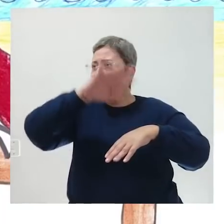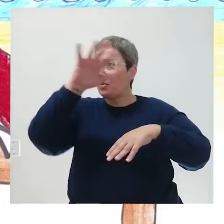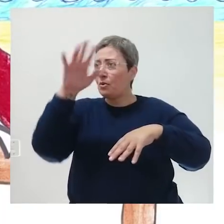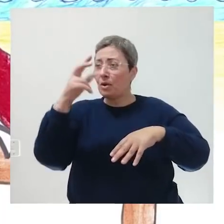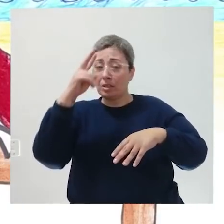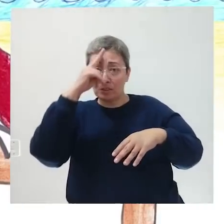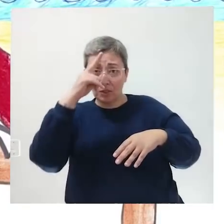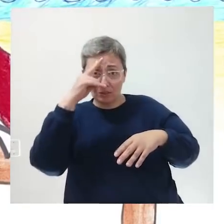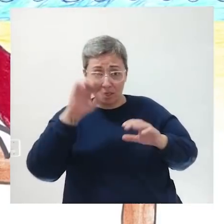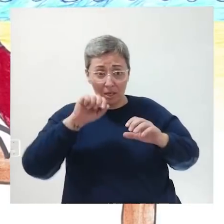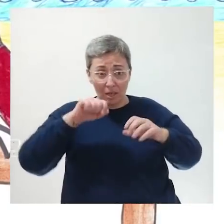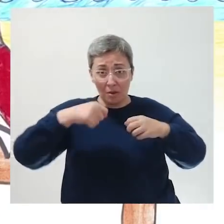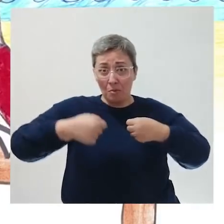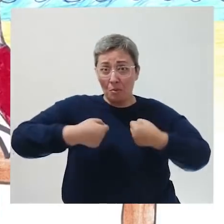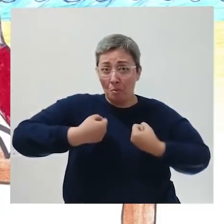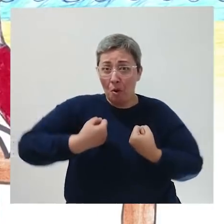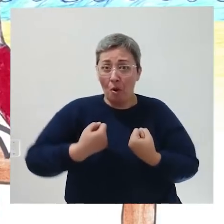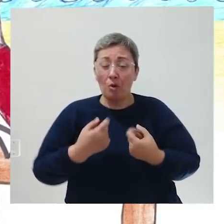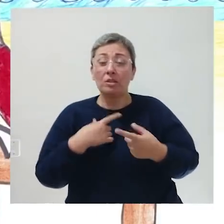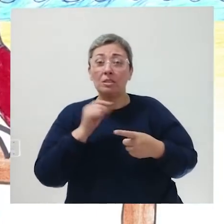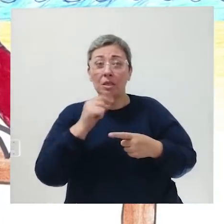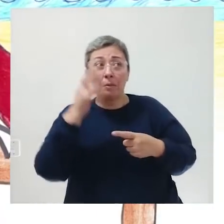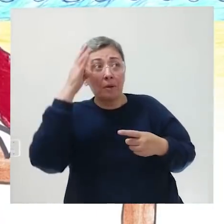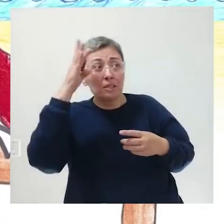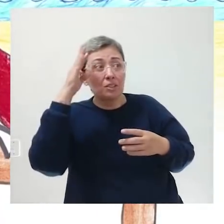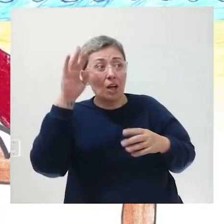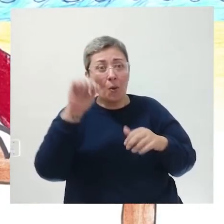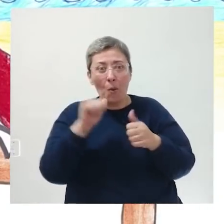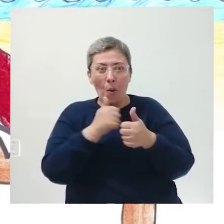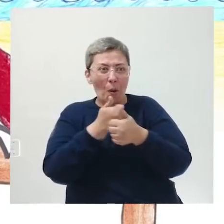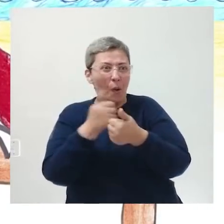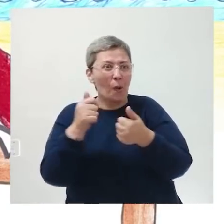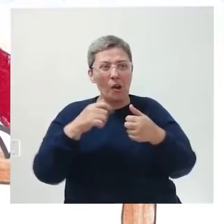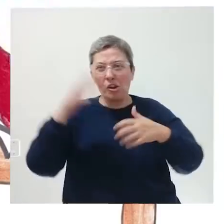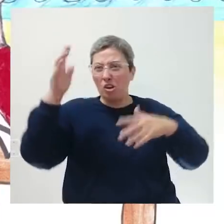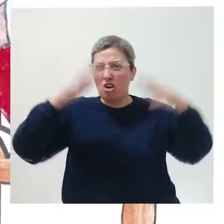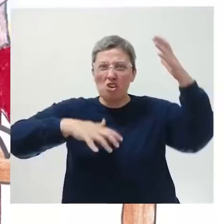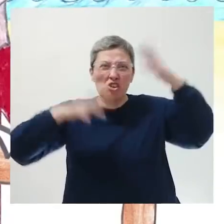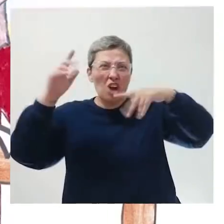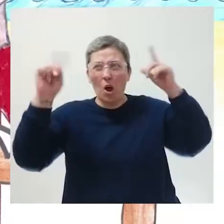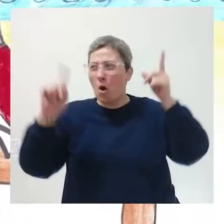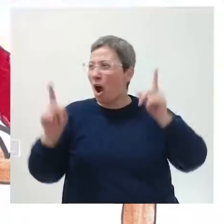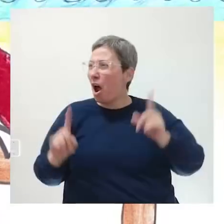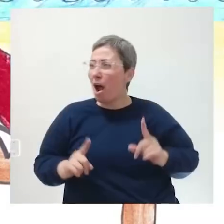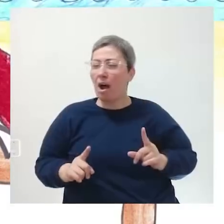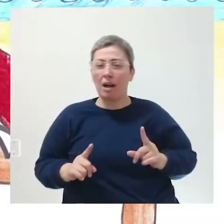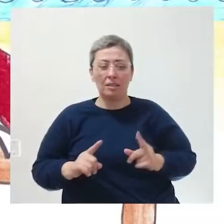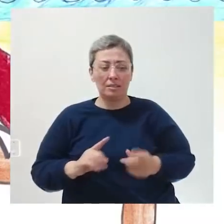tem um monstro? Imagine que o monstro é seguido pelas tempestades.